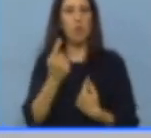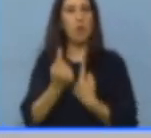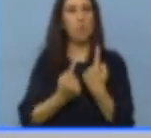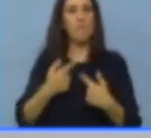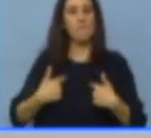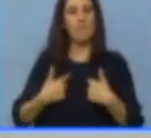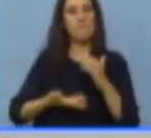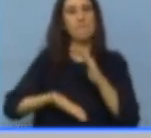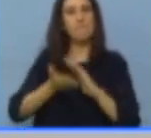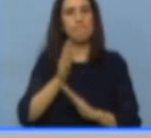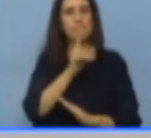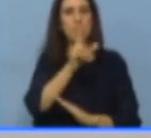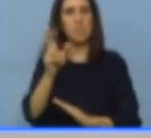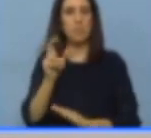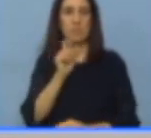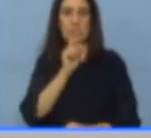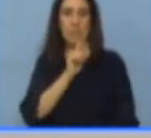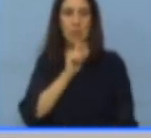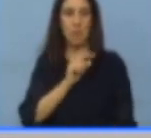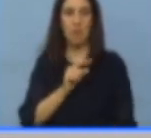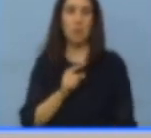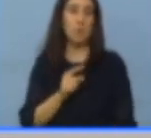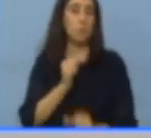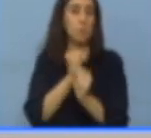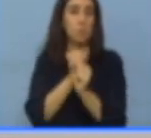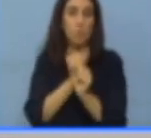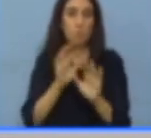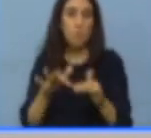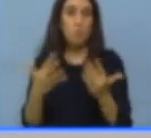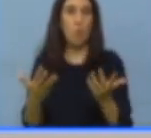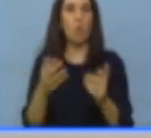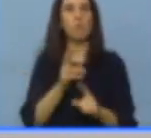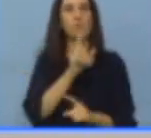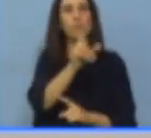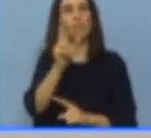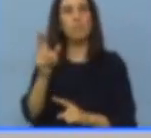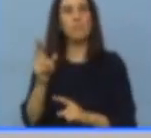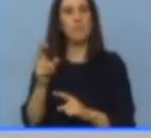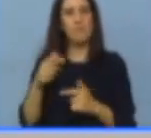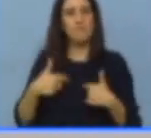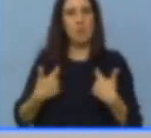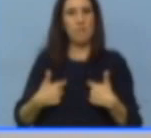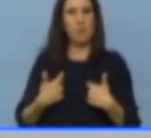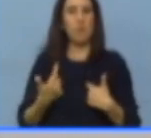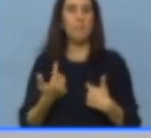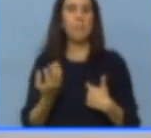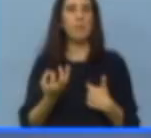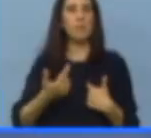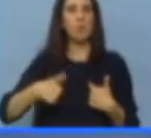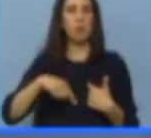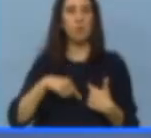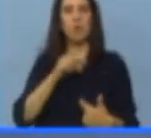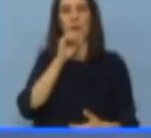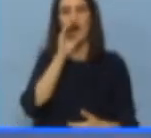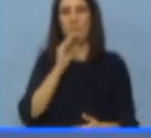em missão, aquelas têm possibilidade, porque o trabalho assim lhe permite, elas partem e fazem uma experiência de missão. Claro que nós damos-nos conta cada